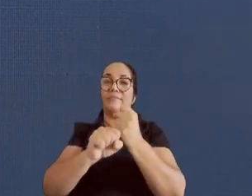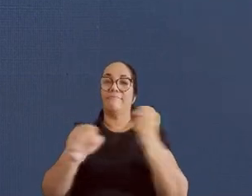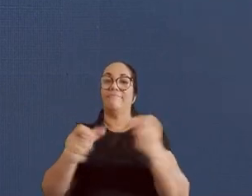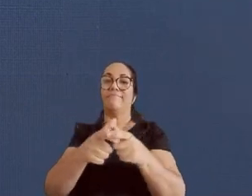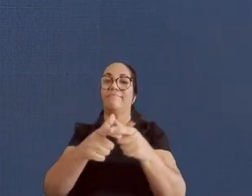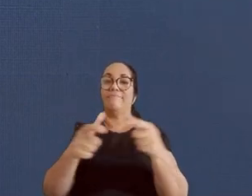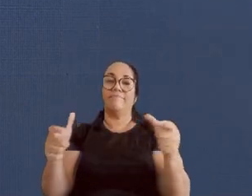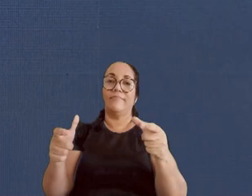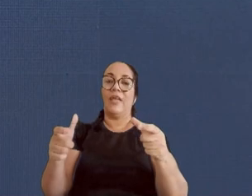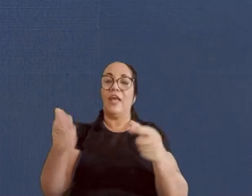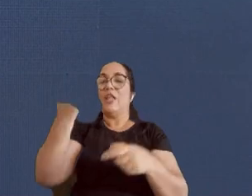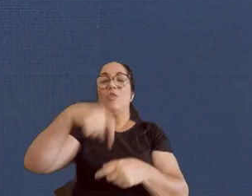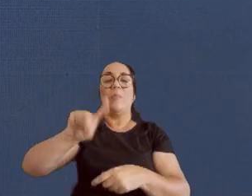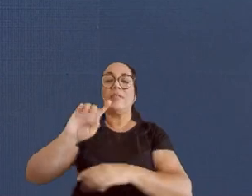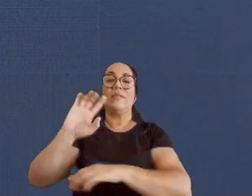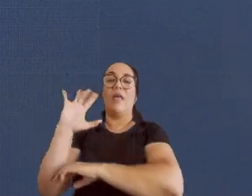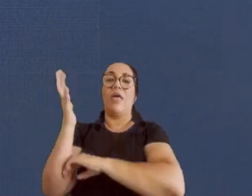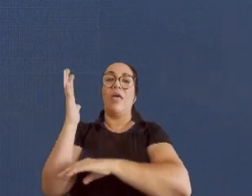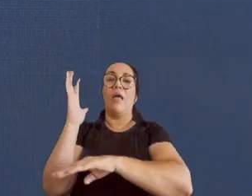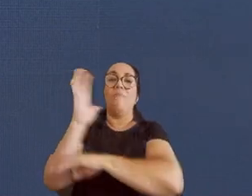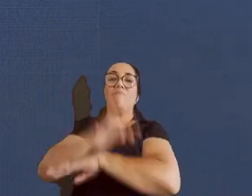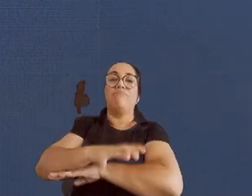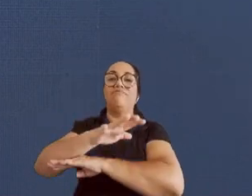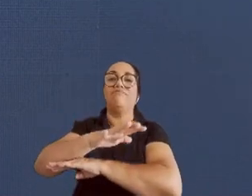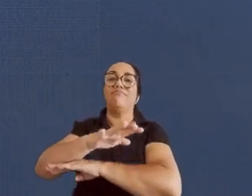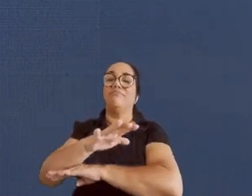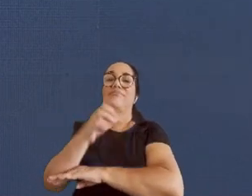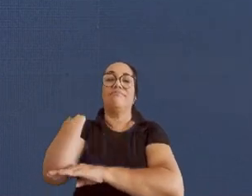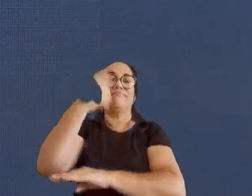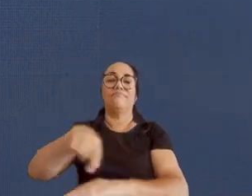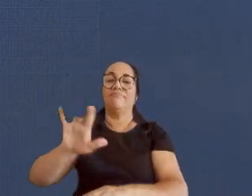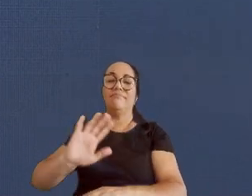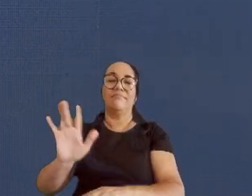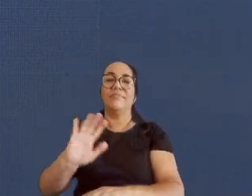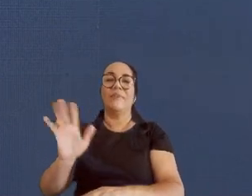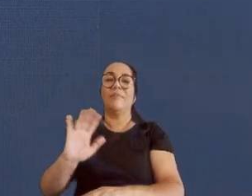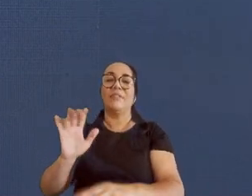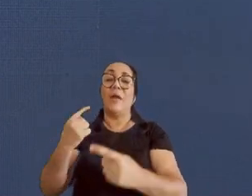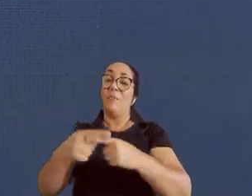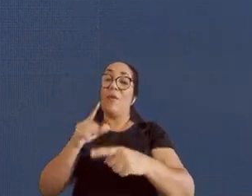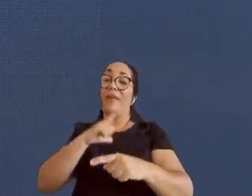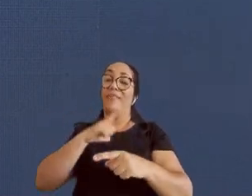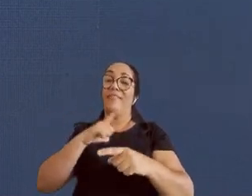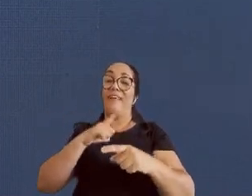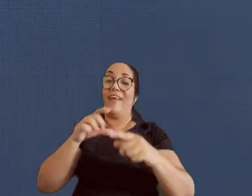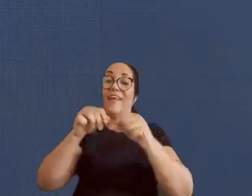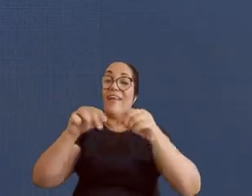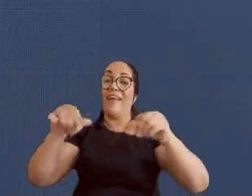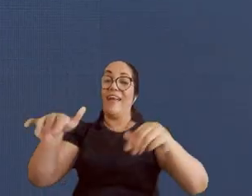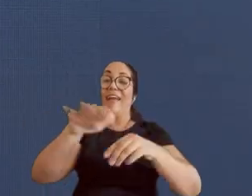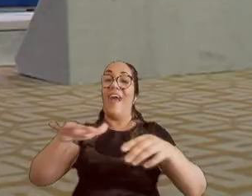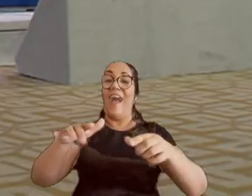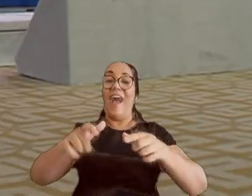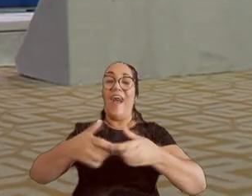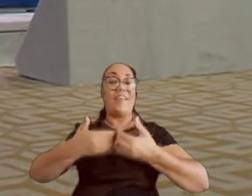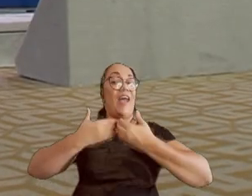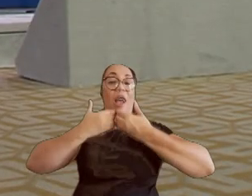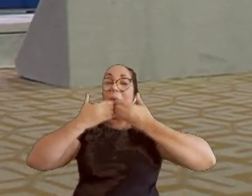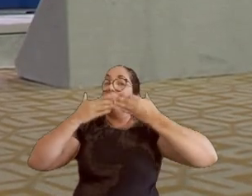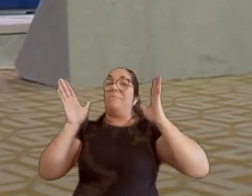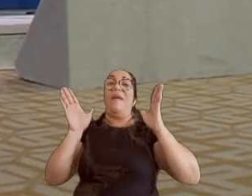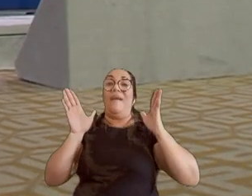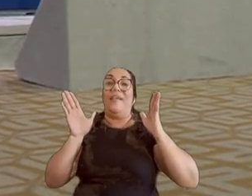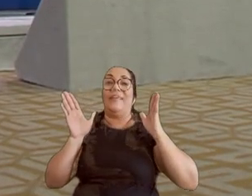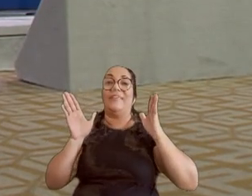para você expandiária né porque tá lá área aberta degradada pouco produtiva para isso né